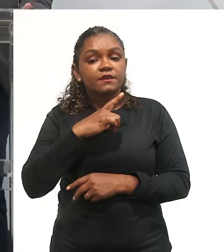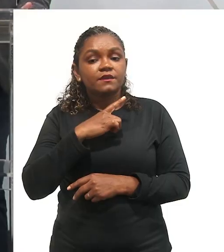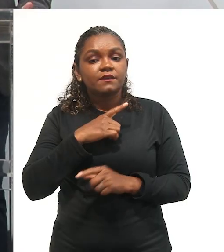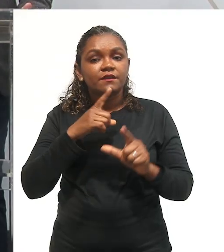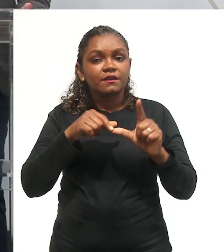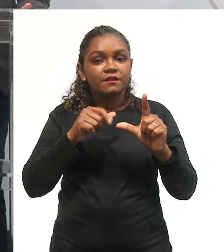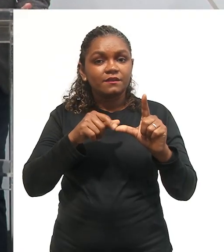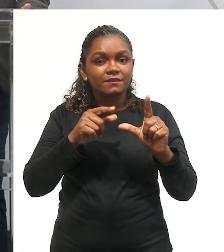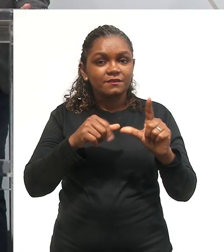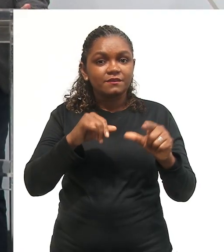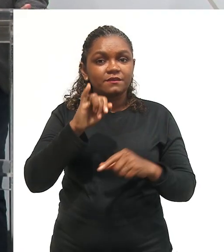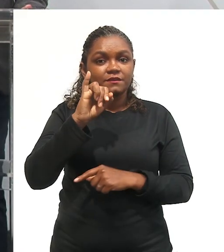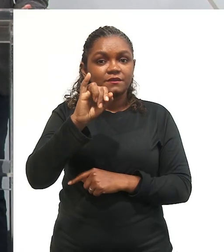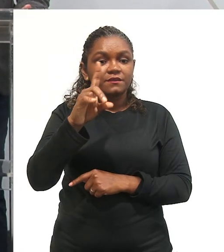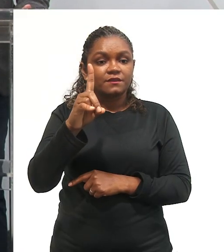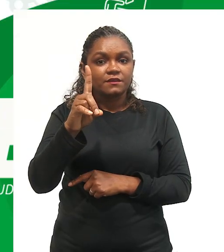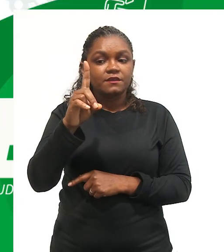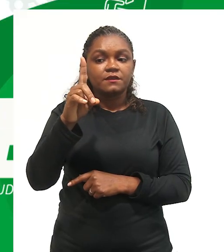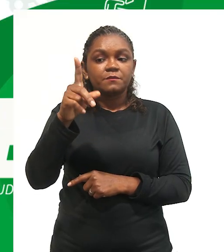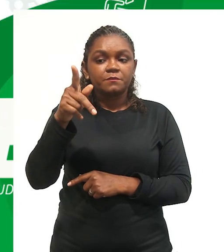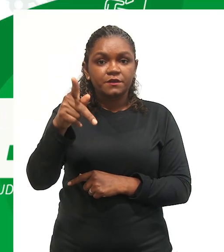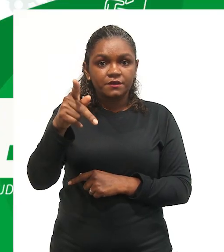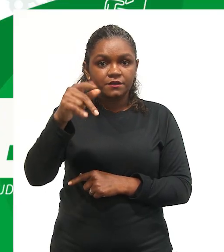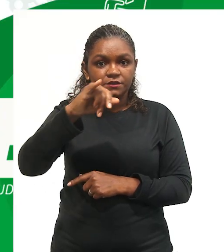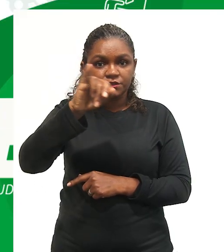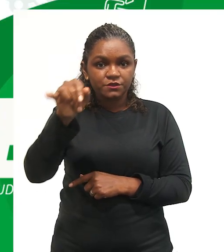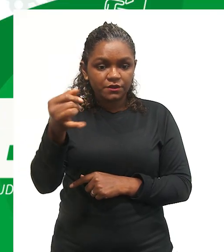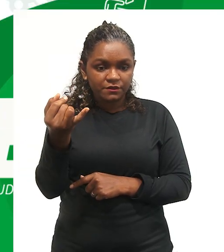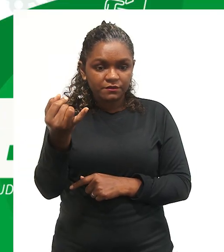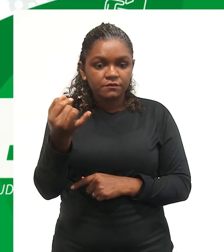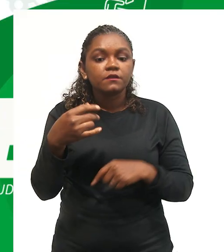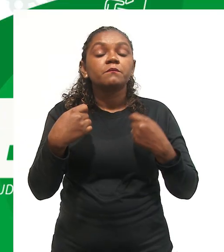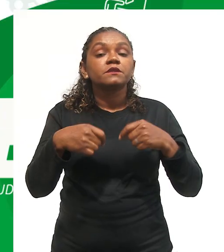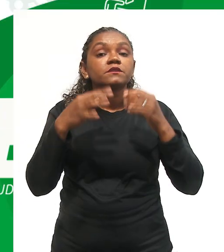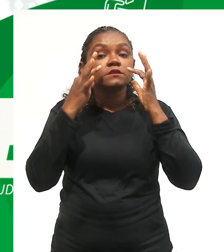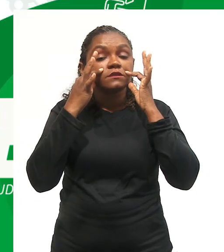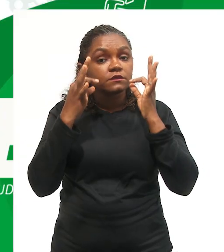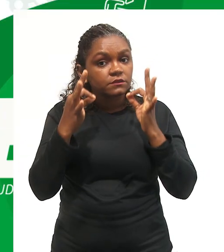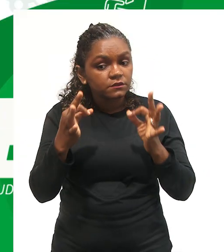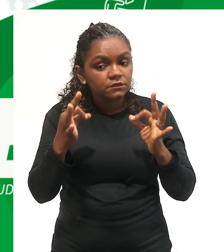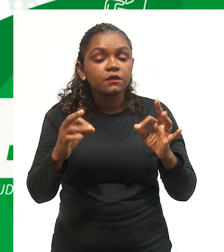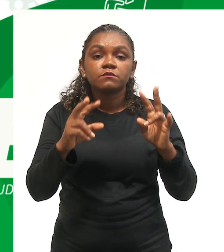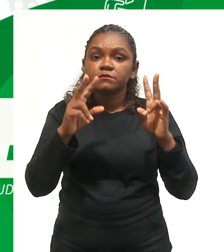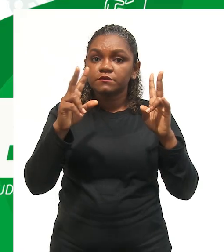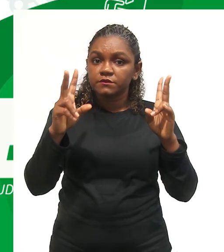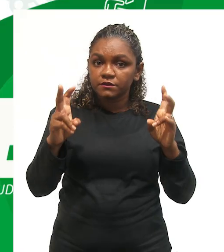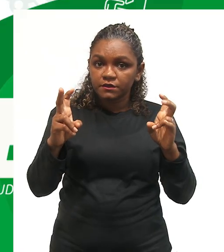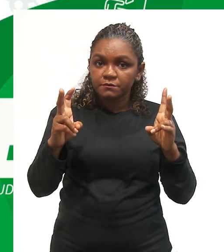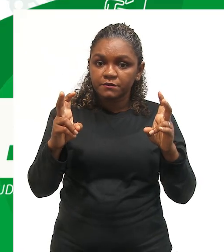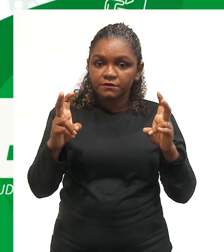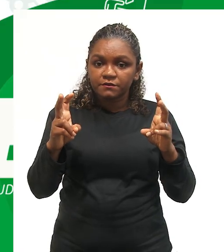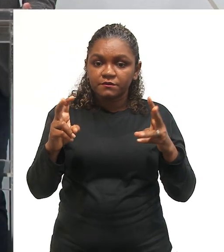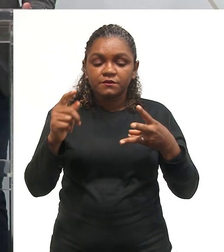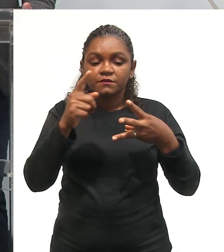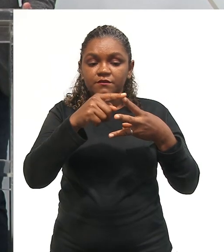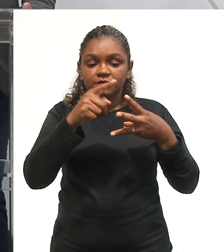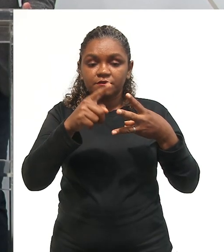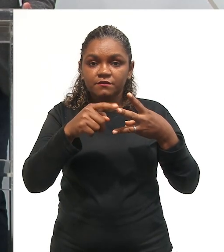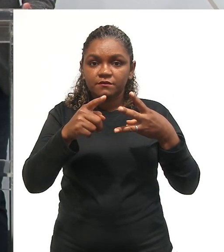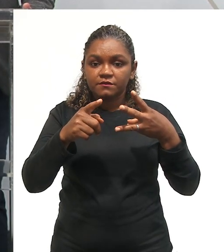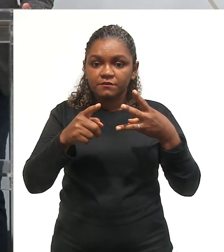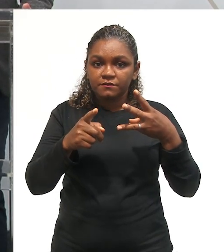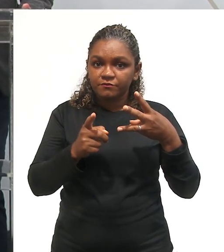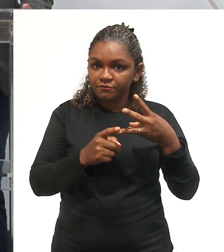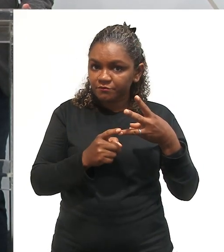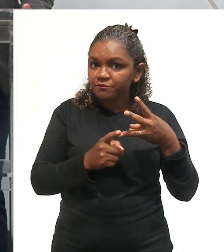que chamamos de IDPJ. Observem bastante essa questão da dissolução, da